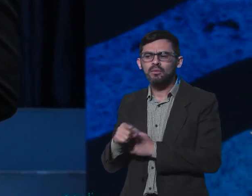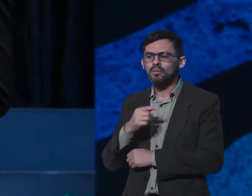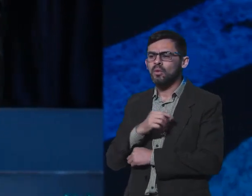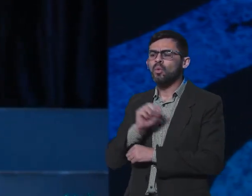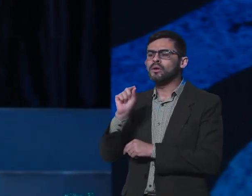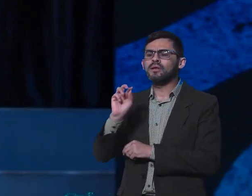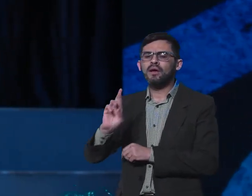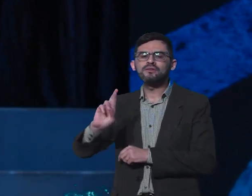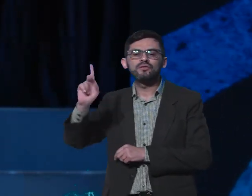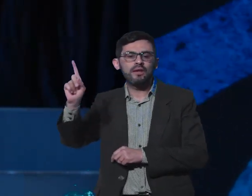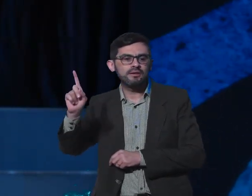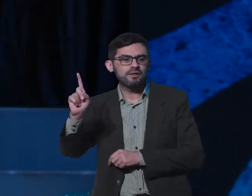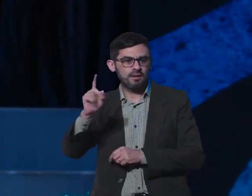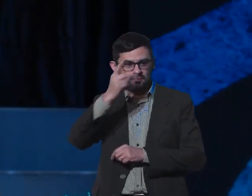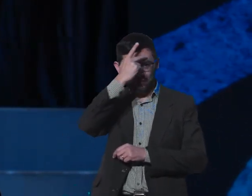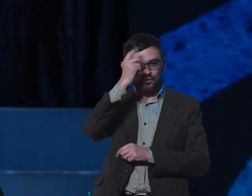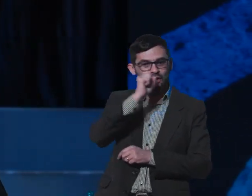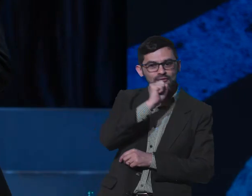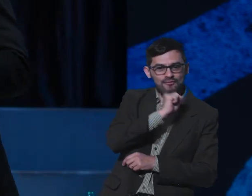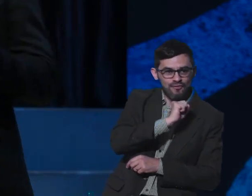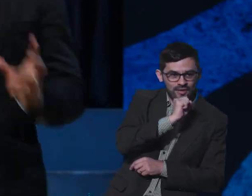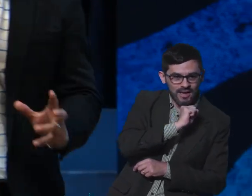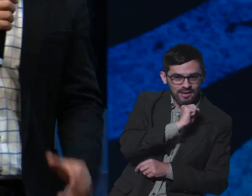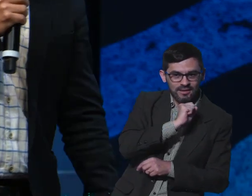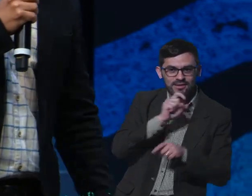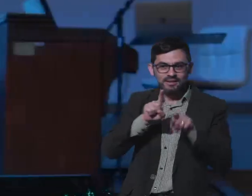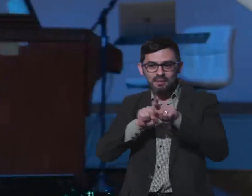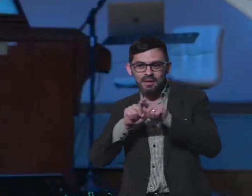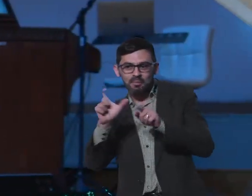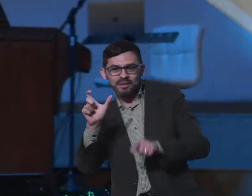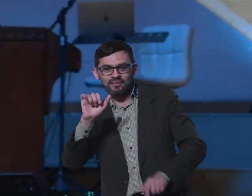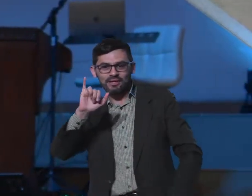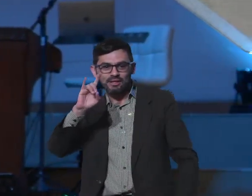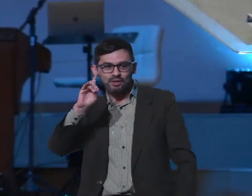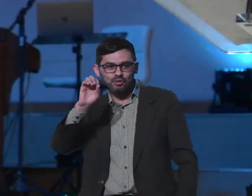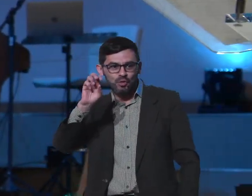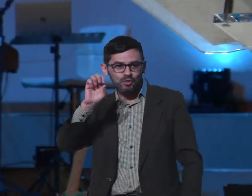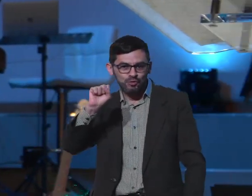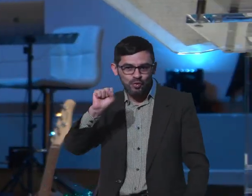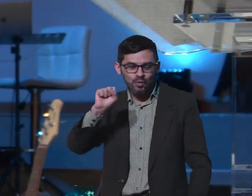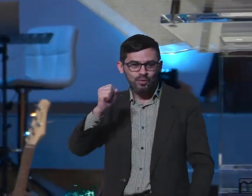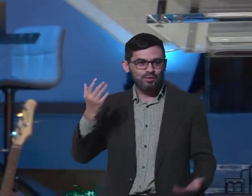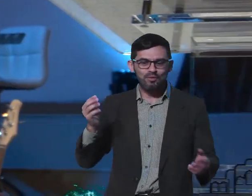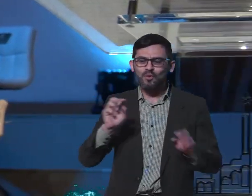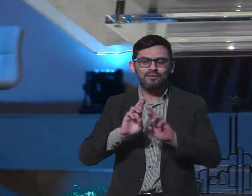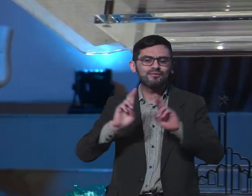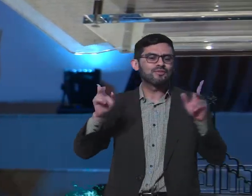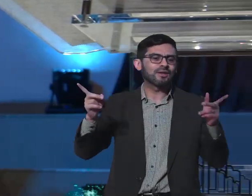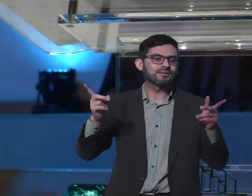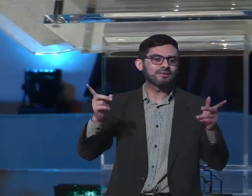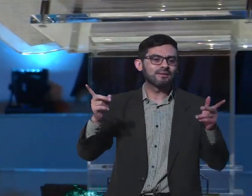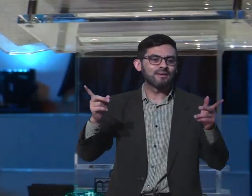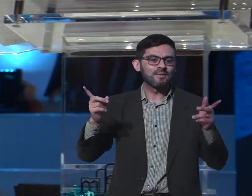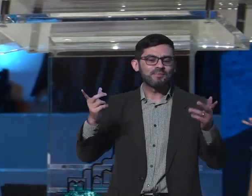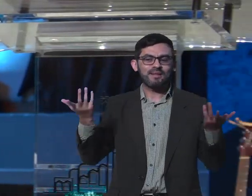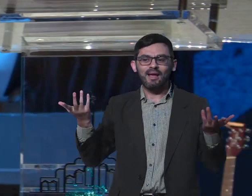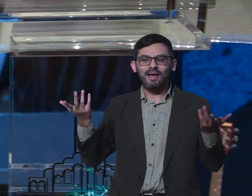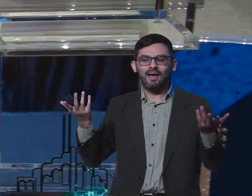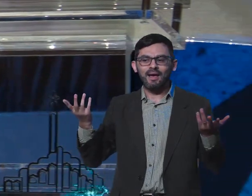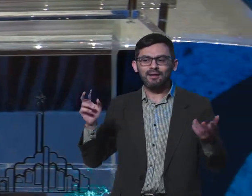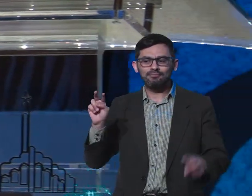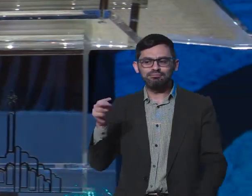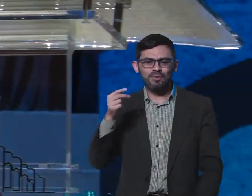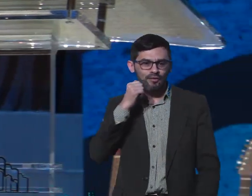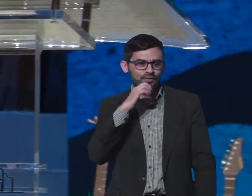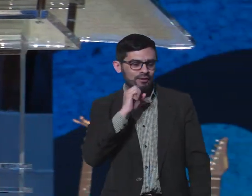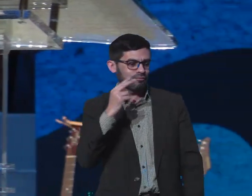é a diferença então de alguém que está ficando idoso e de alguém que está ficando velho? Ela virou para